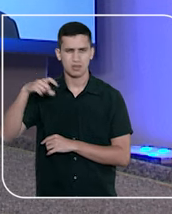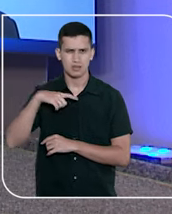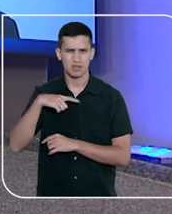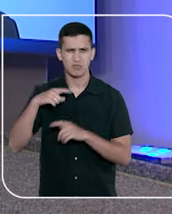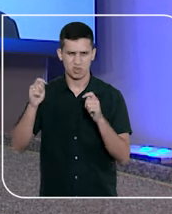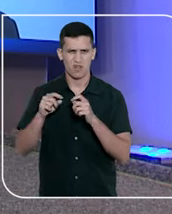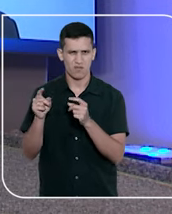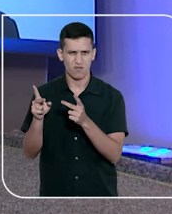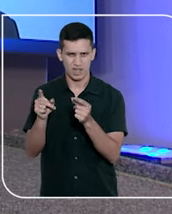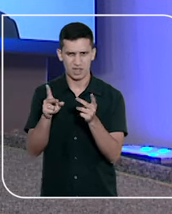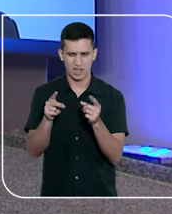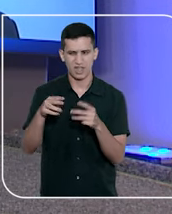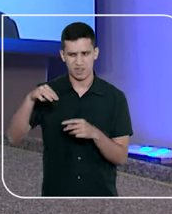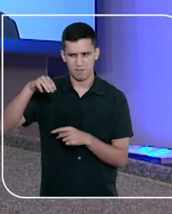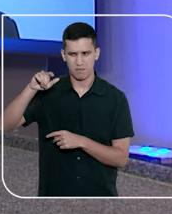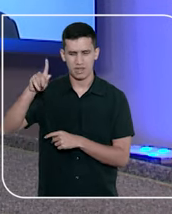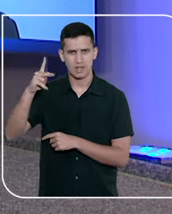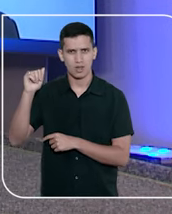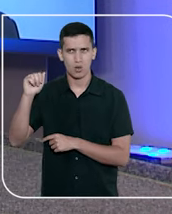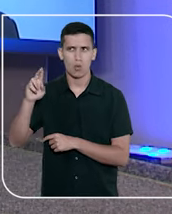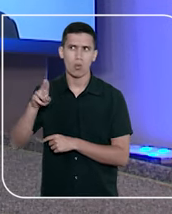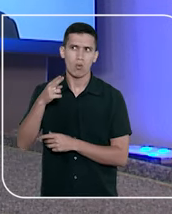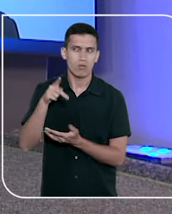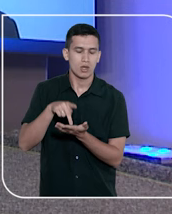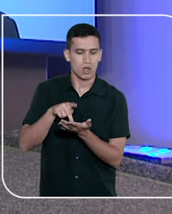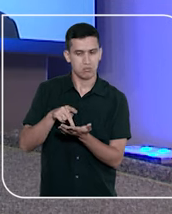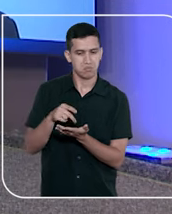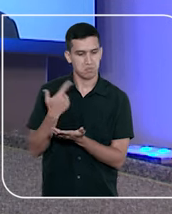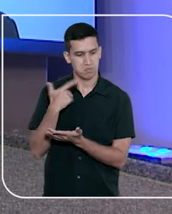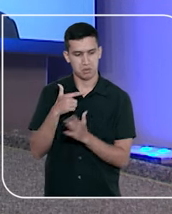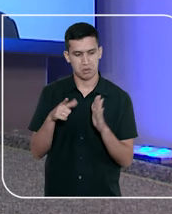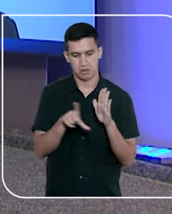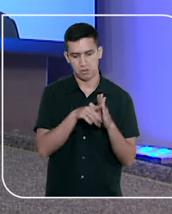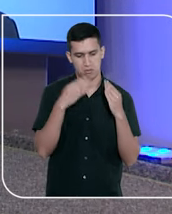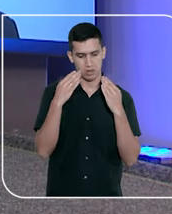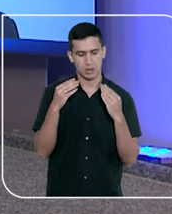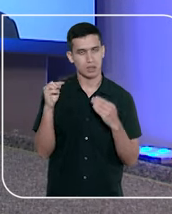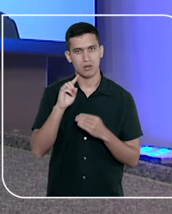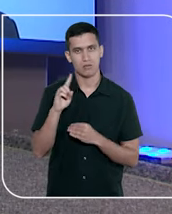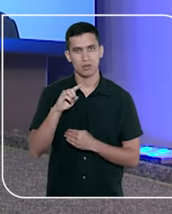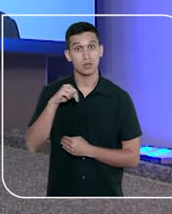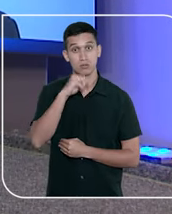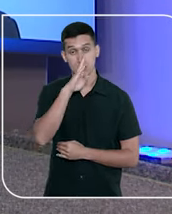de comércio ele realmente não tem amparo legal, pelo menos aqui no Brasil?